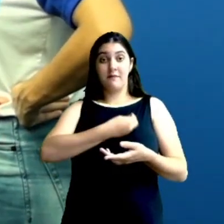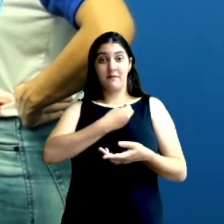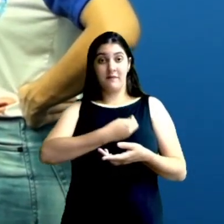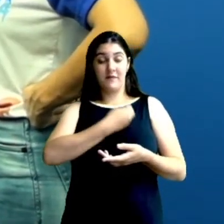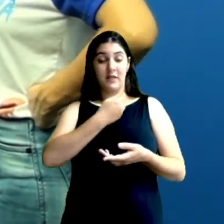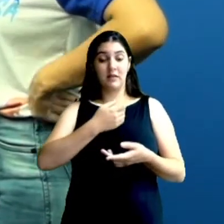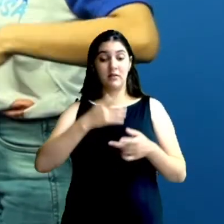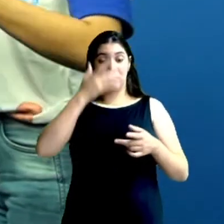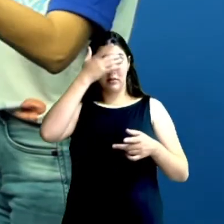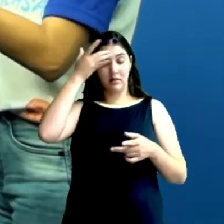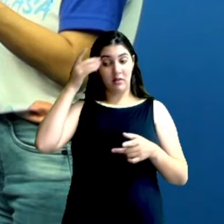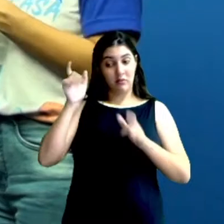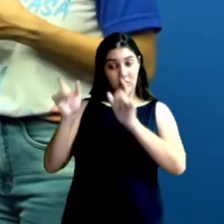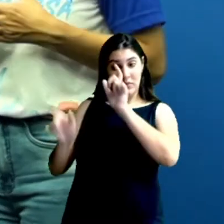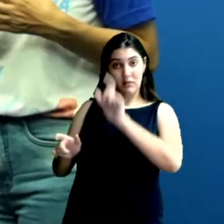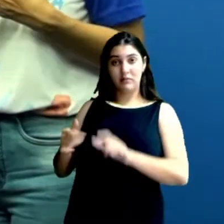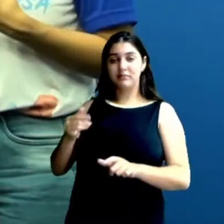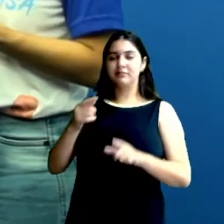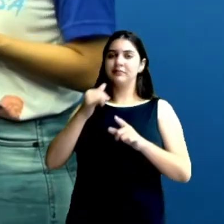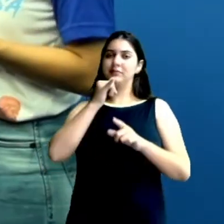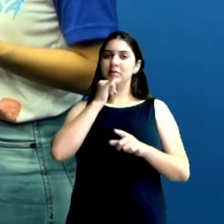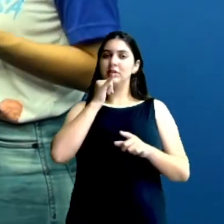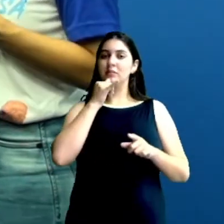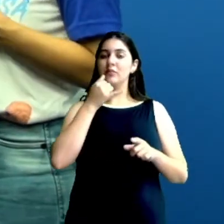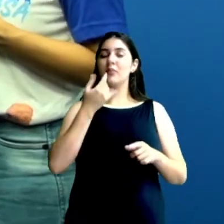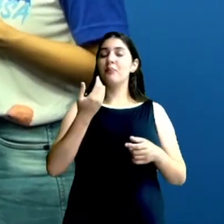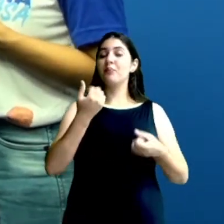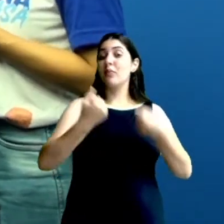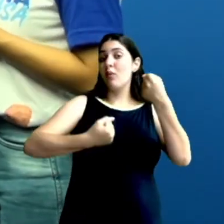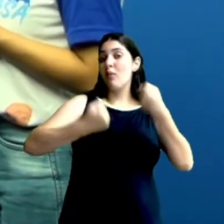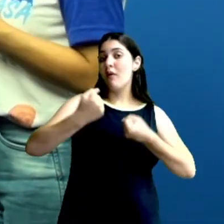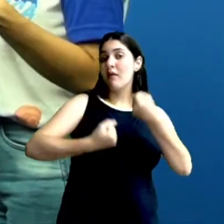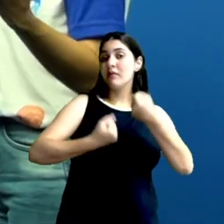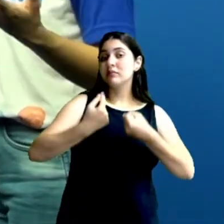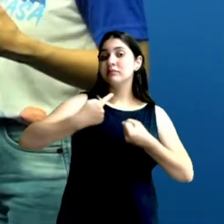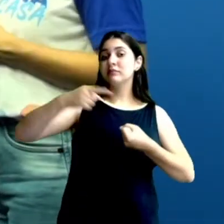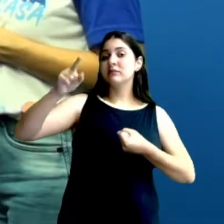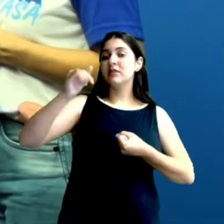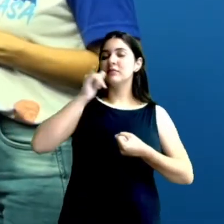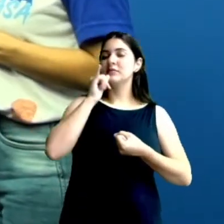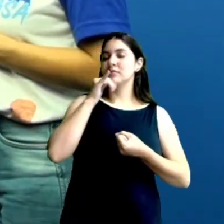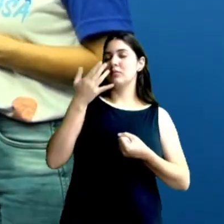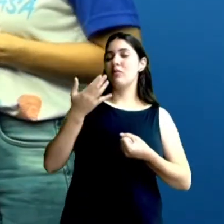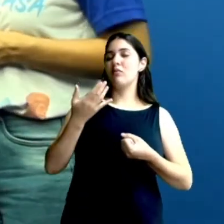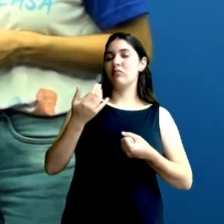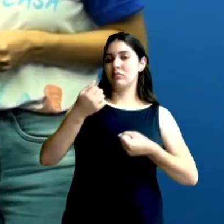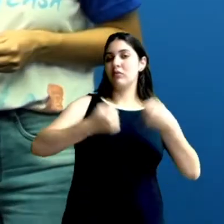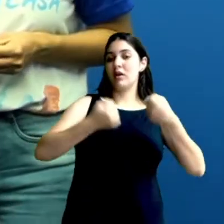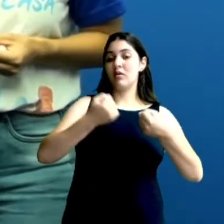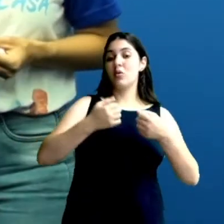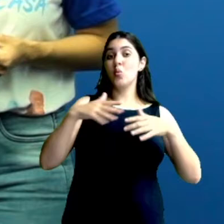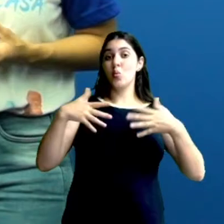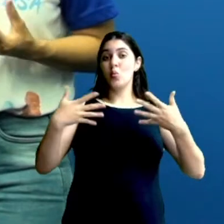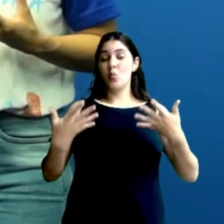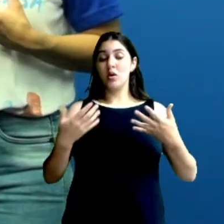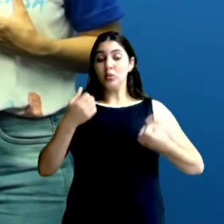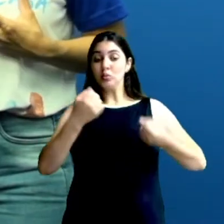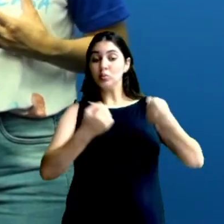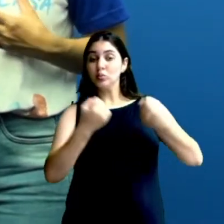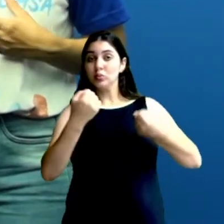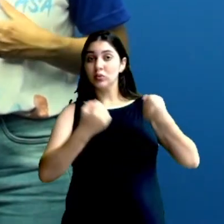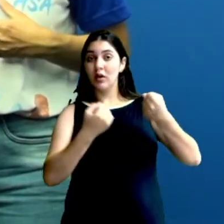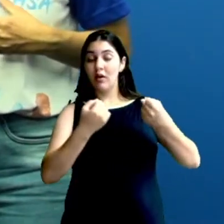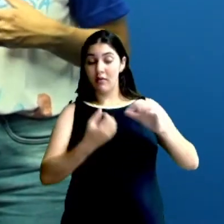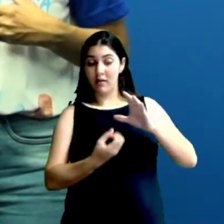humanidade e que, por exemplo, o carro, né? A gente vai dar um exemplo do carro. Quando o carro ele